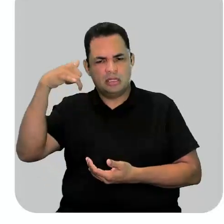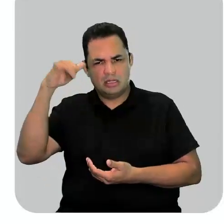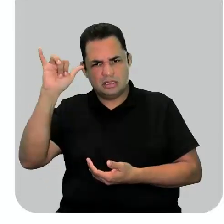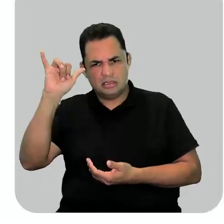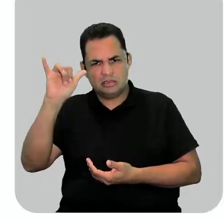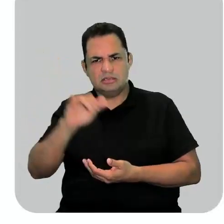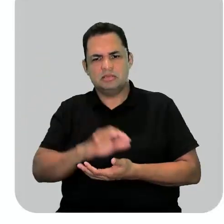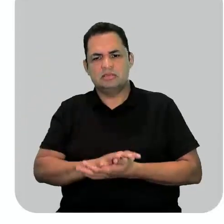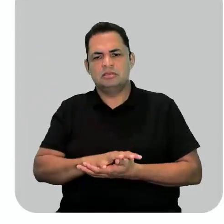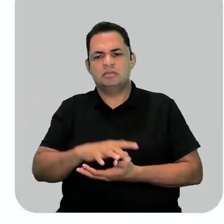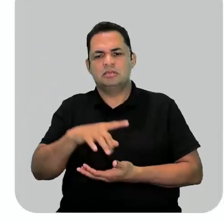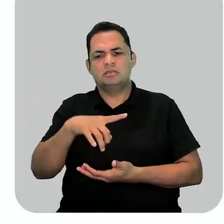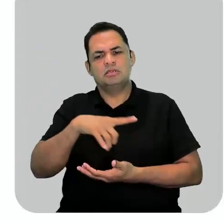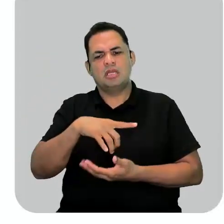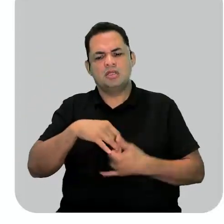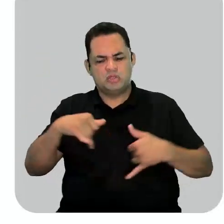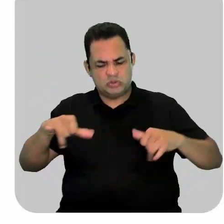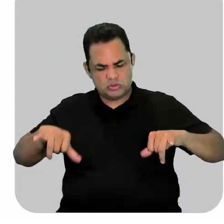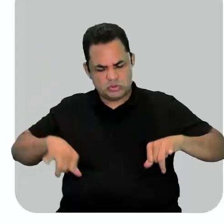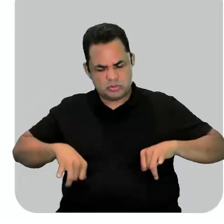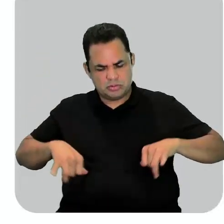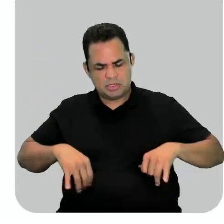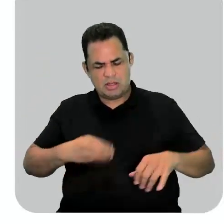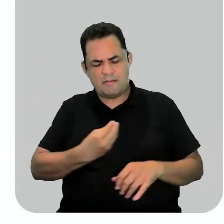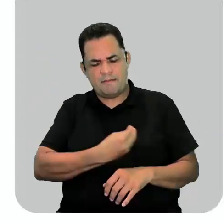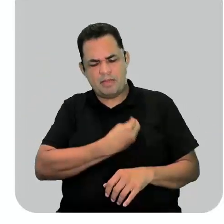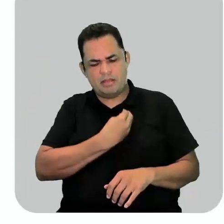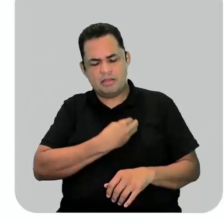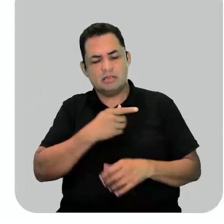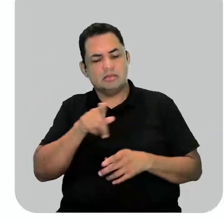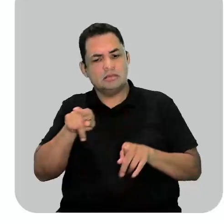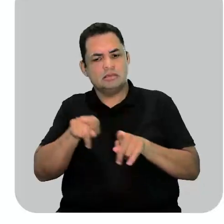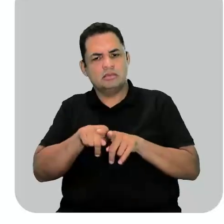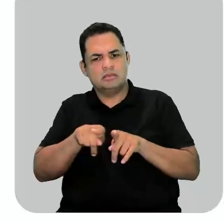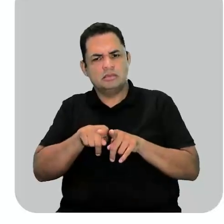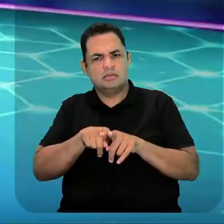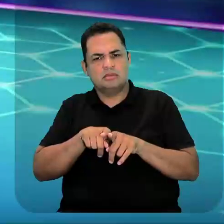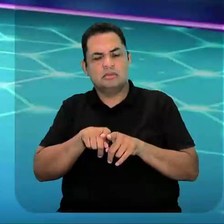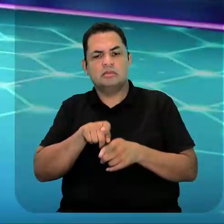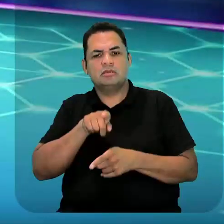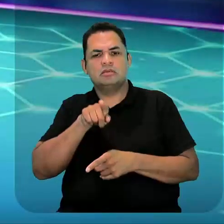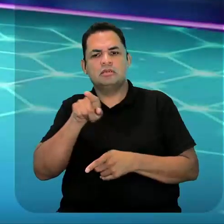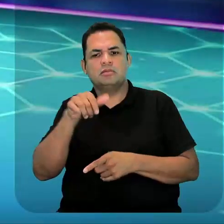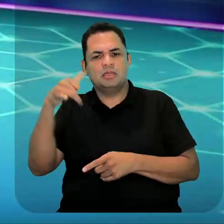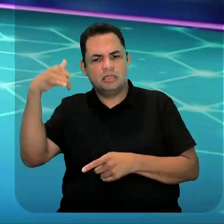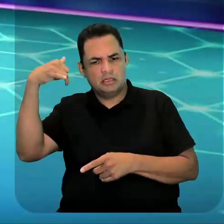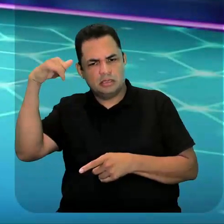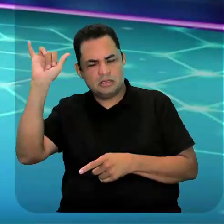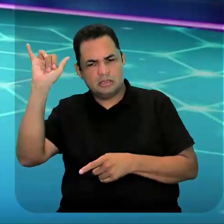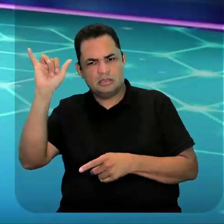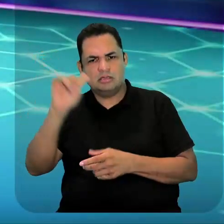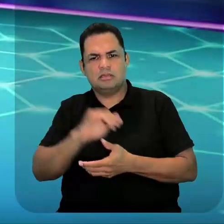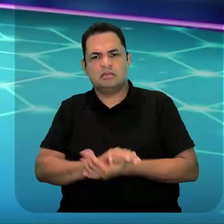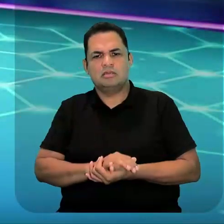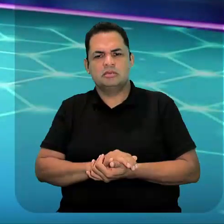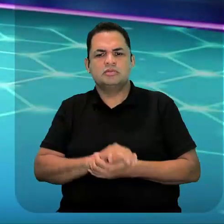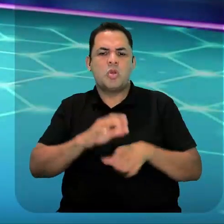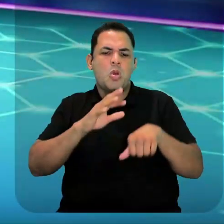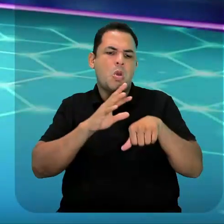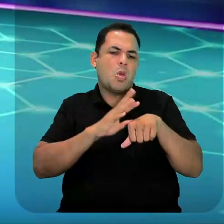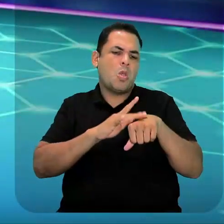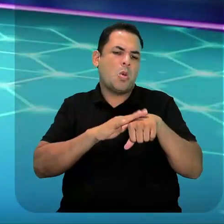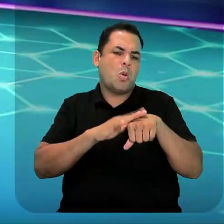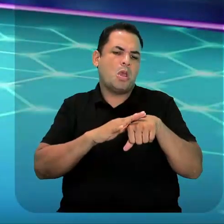evitar de trazer sofrimento para a nossa vida e também já você vai estar evitando de trazer